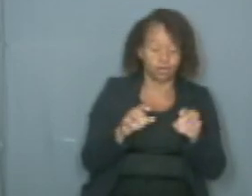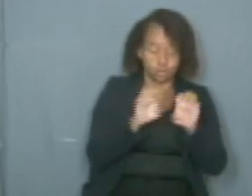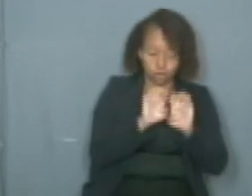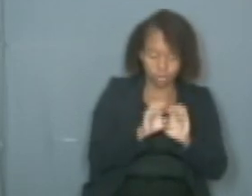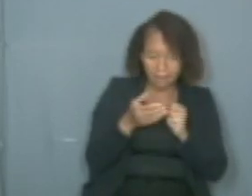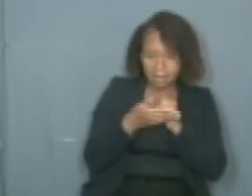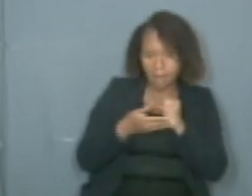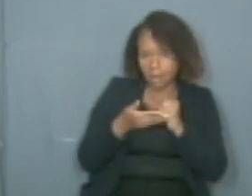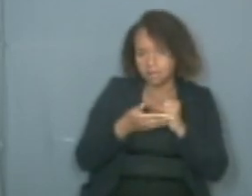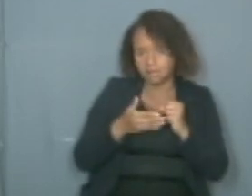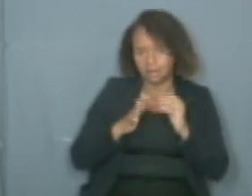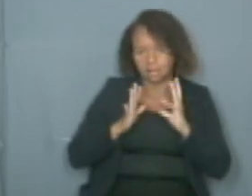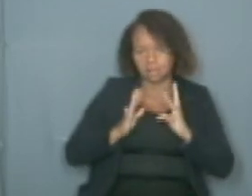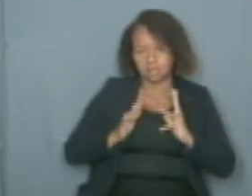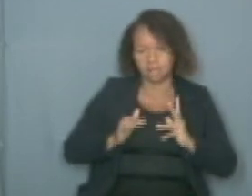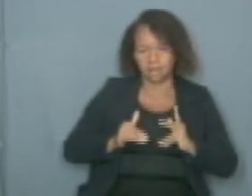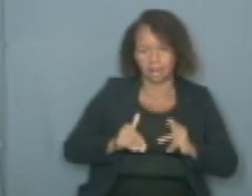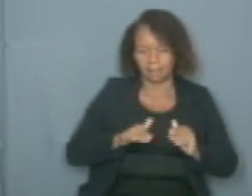de saneamento.